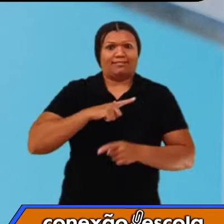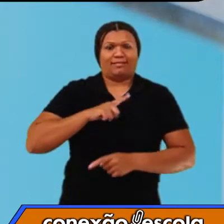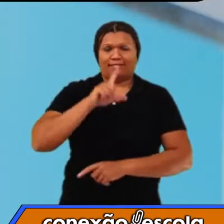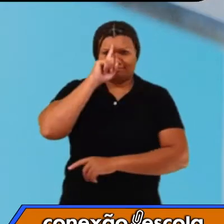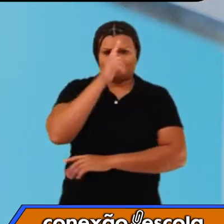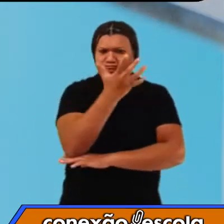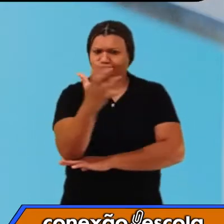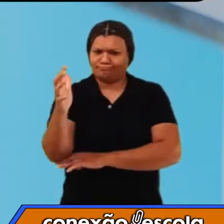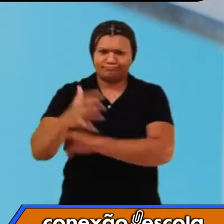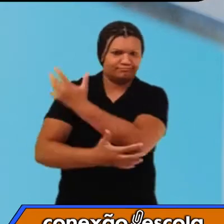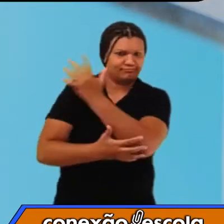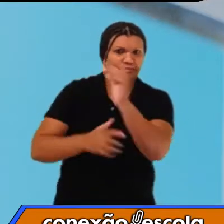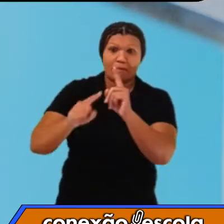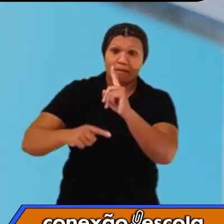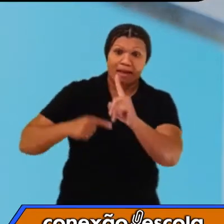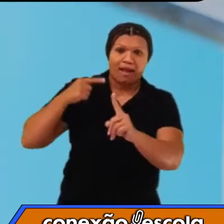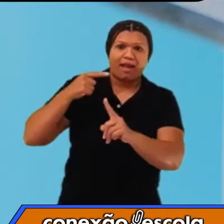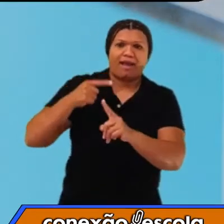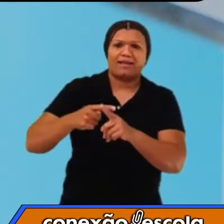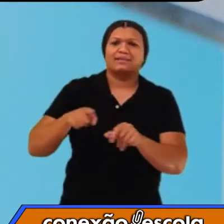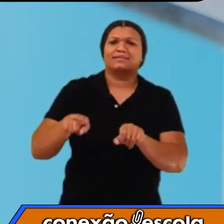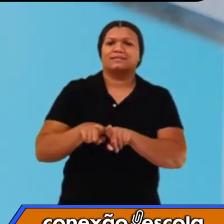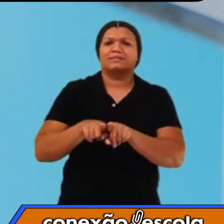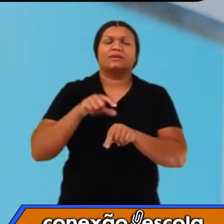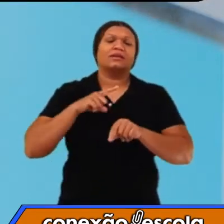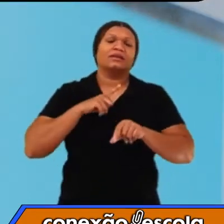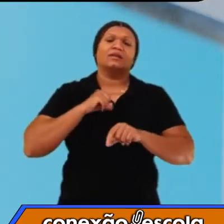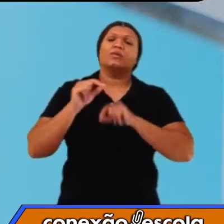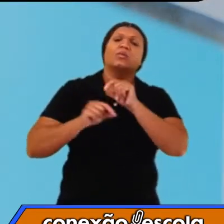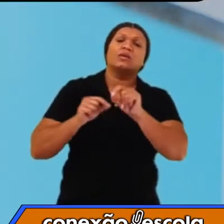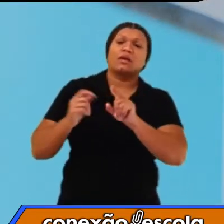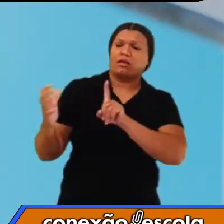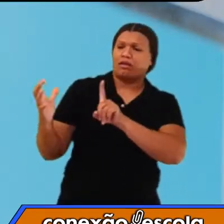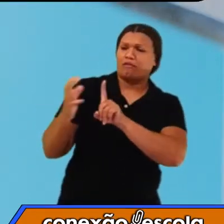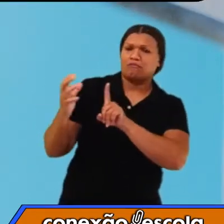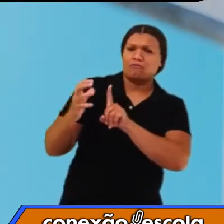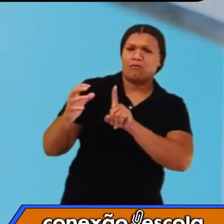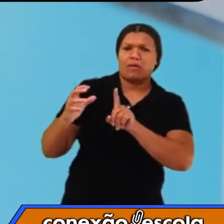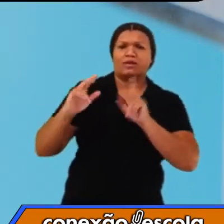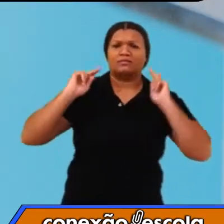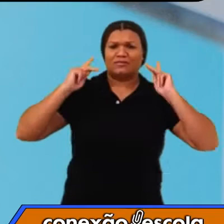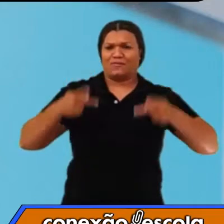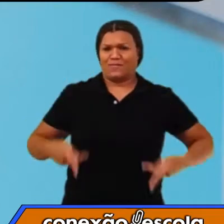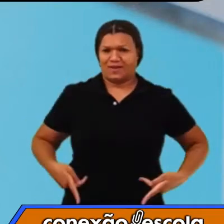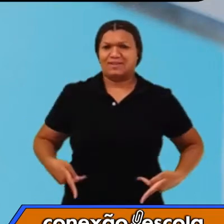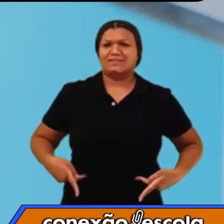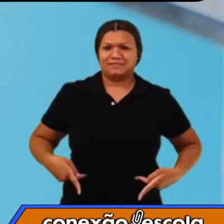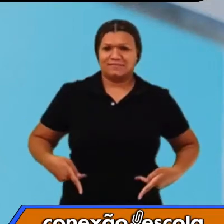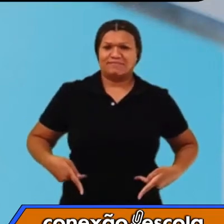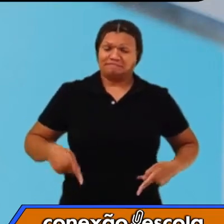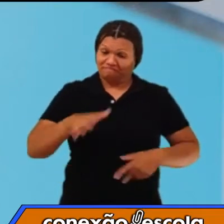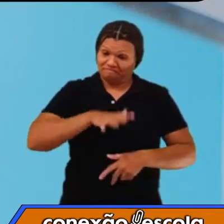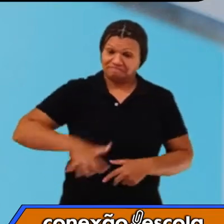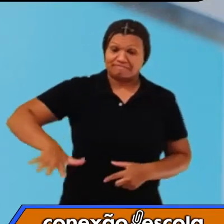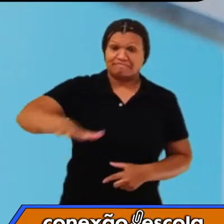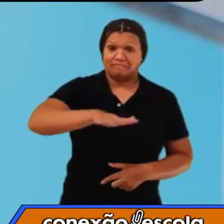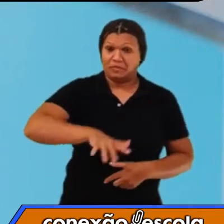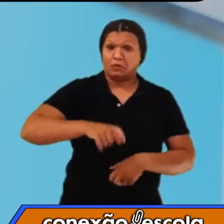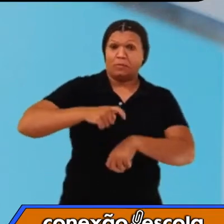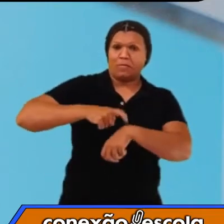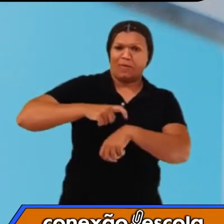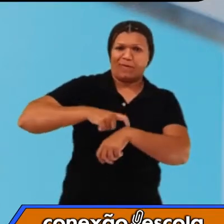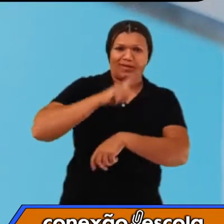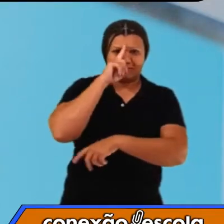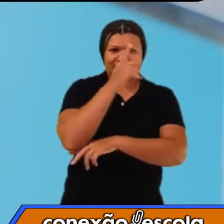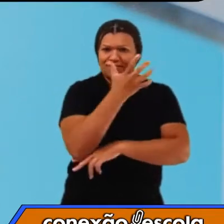natureza, mais o que nós chamamos de ações antrópicas, ações do homem sobre essa